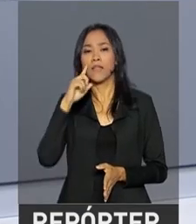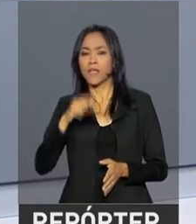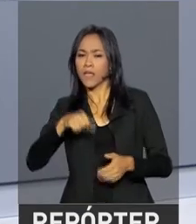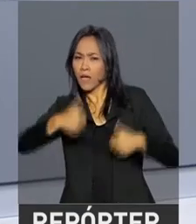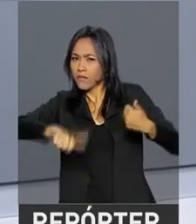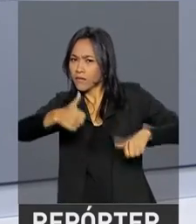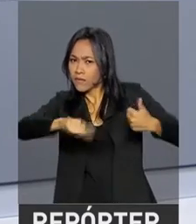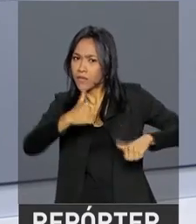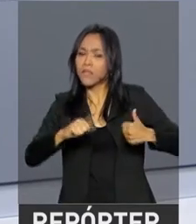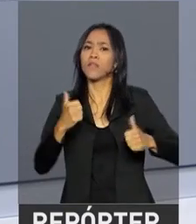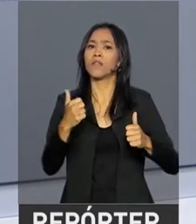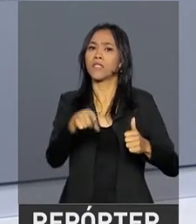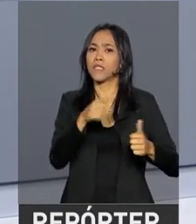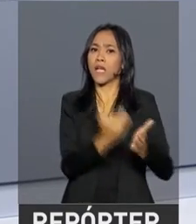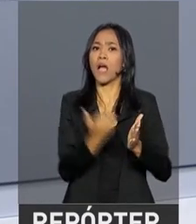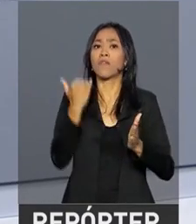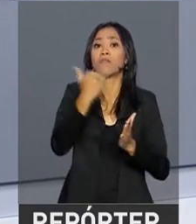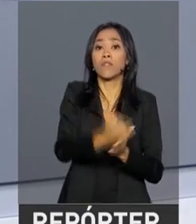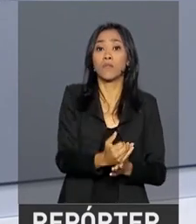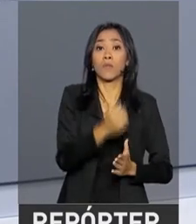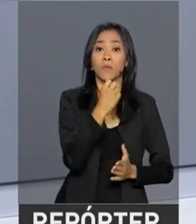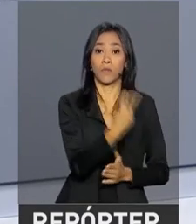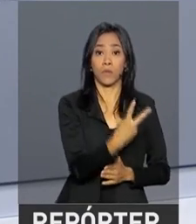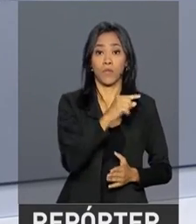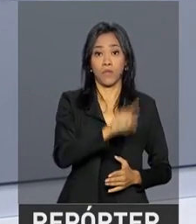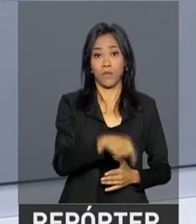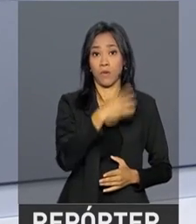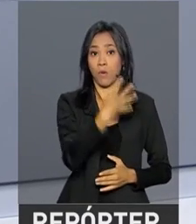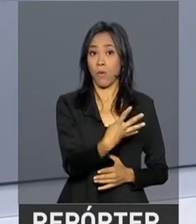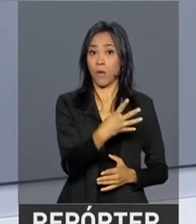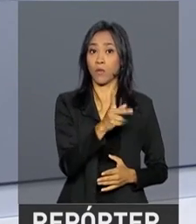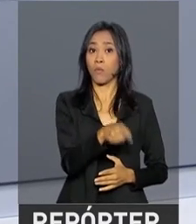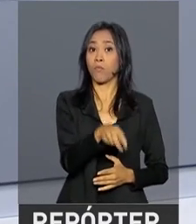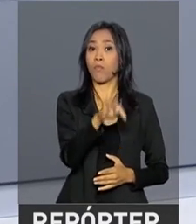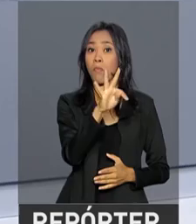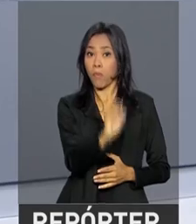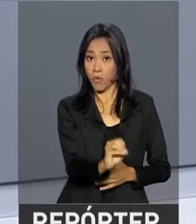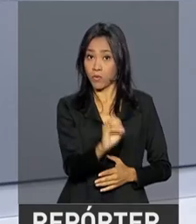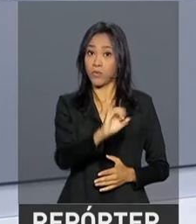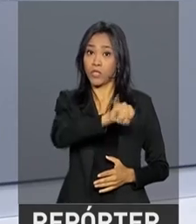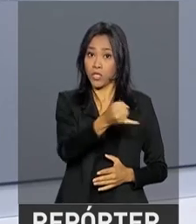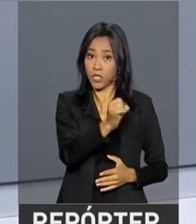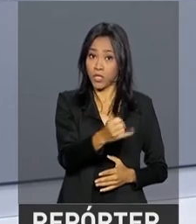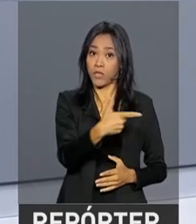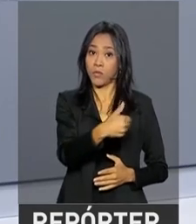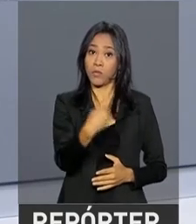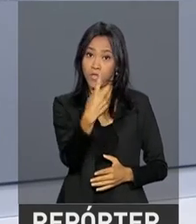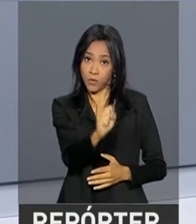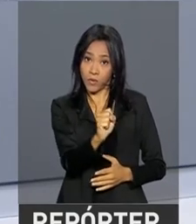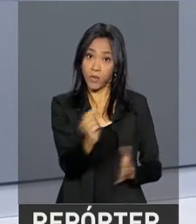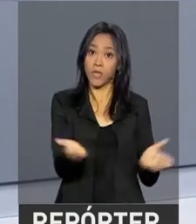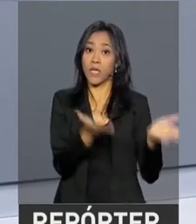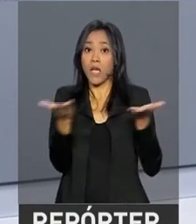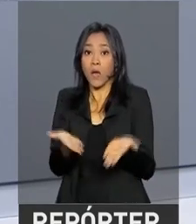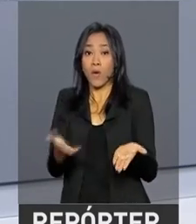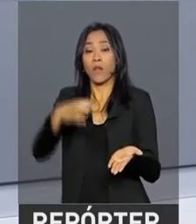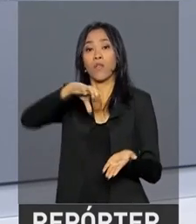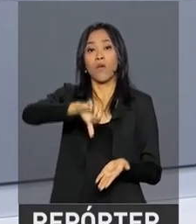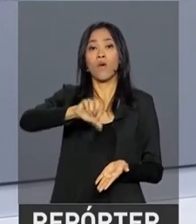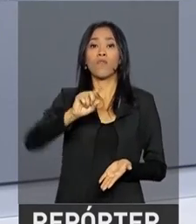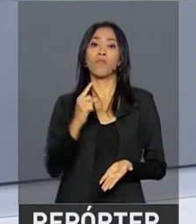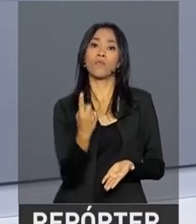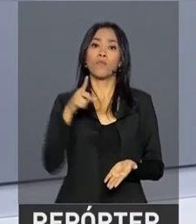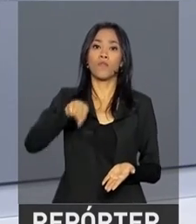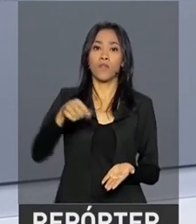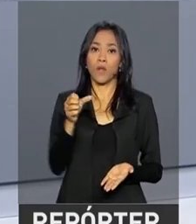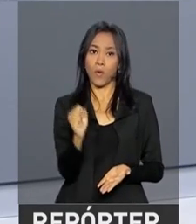segmento avançou 2,4 pontos em janeiro de 2018 e passou para 91,8 pontos. Segundo a pesquisa, o avanço